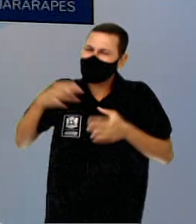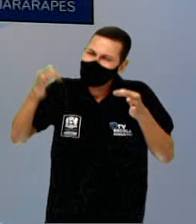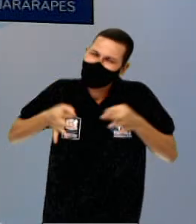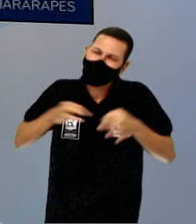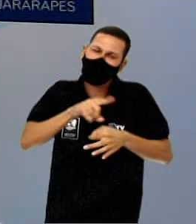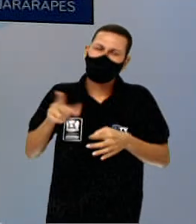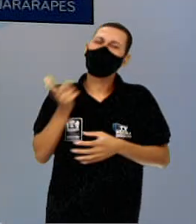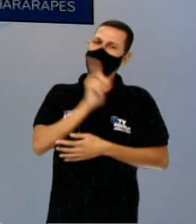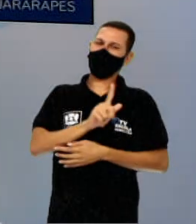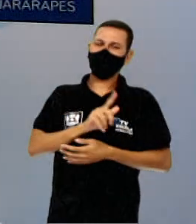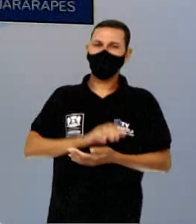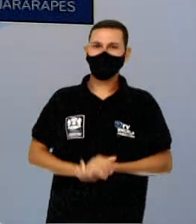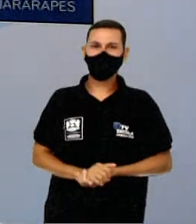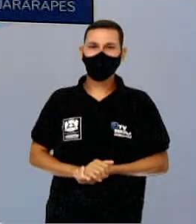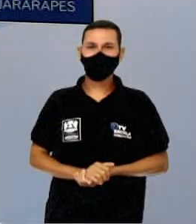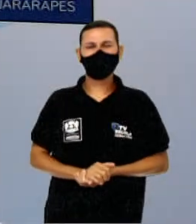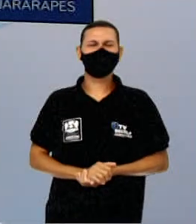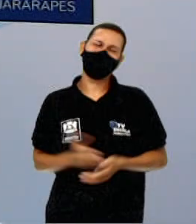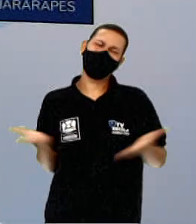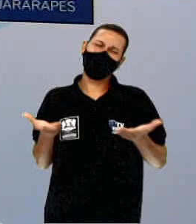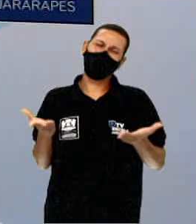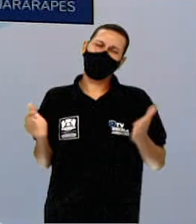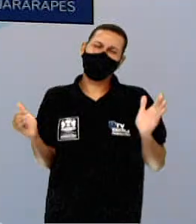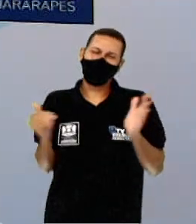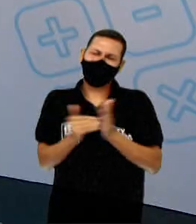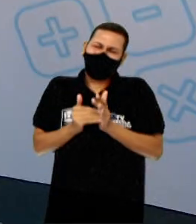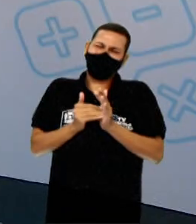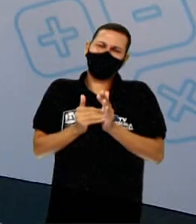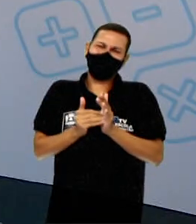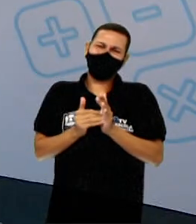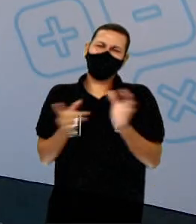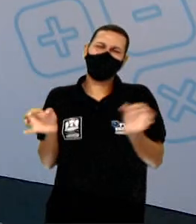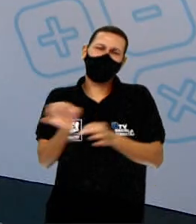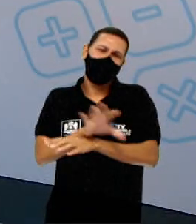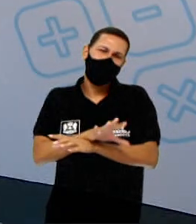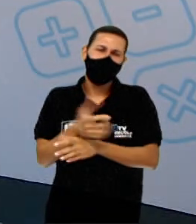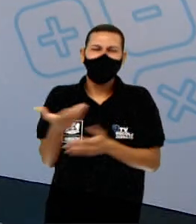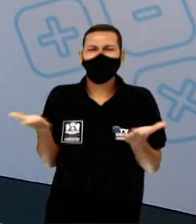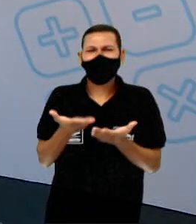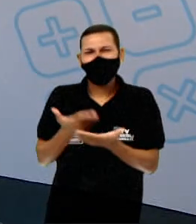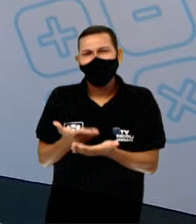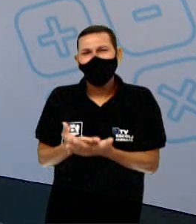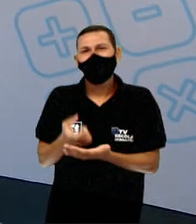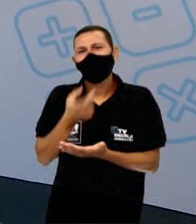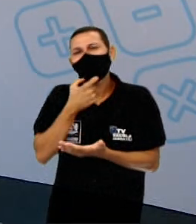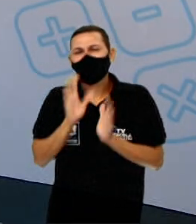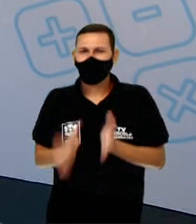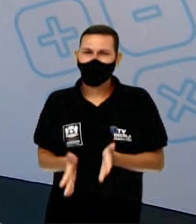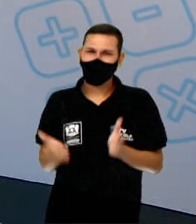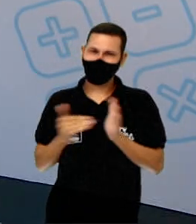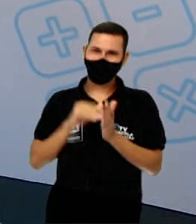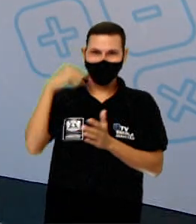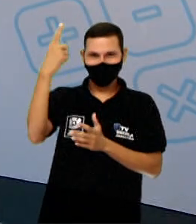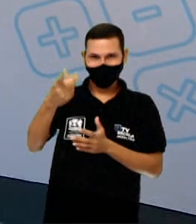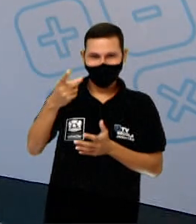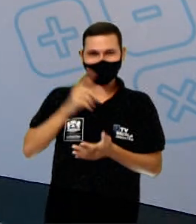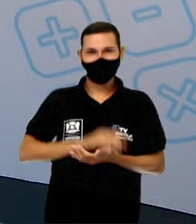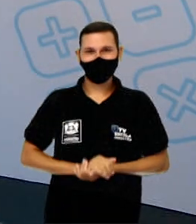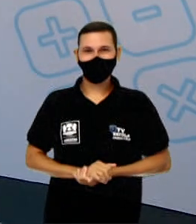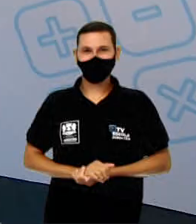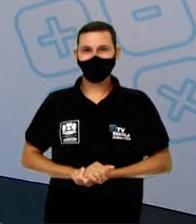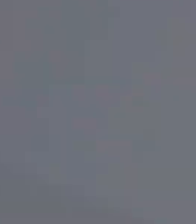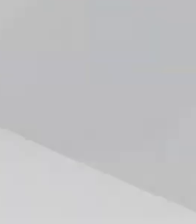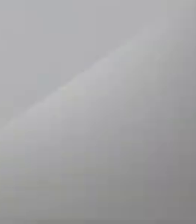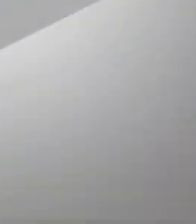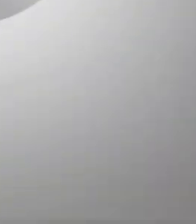tenho certeza que sim minha gente por hoje é só essa foi a aula de inglês de hoje e a gente se vê na próxima Até